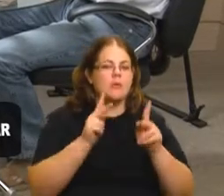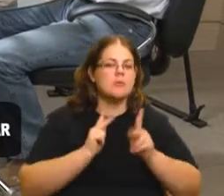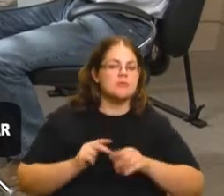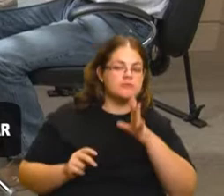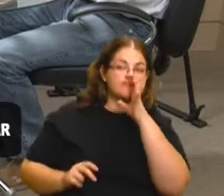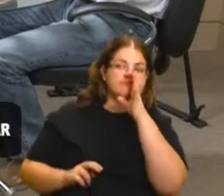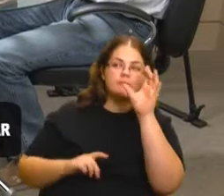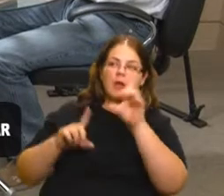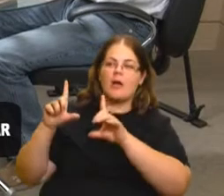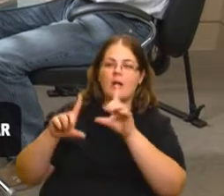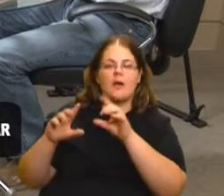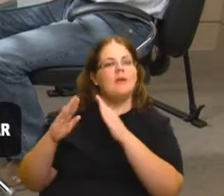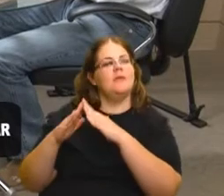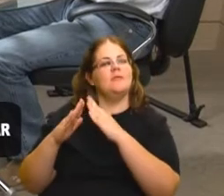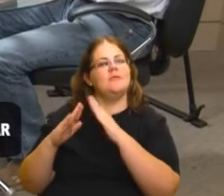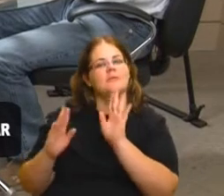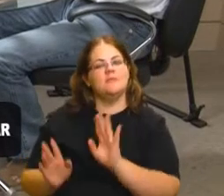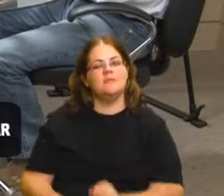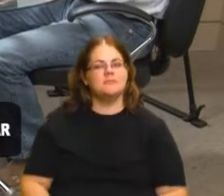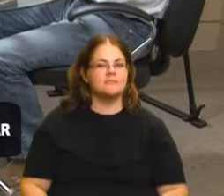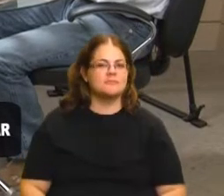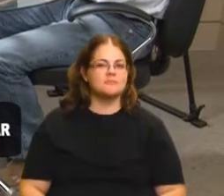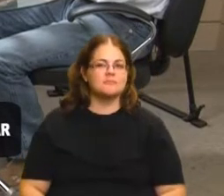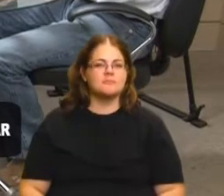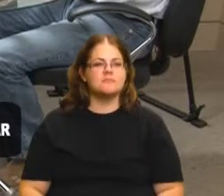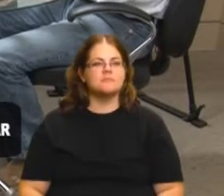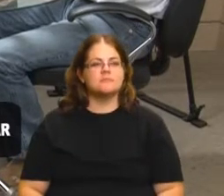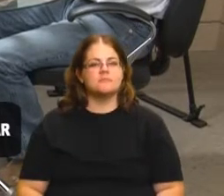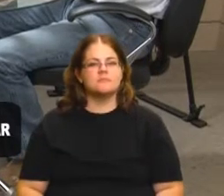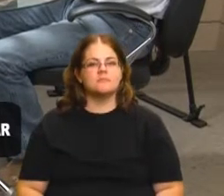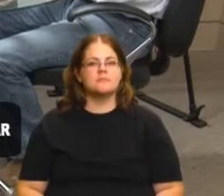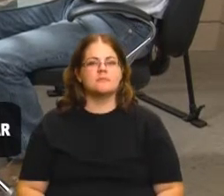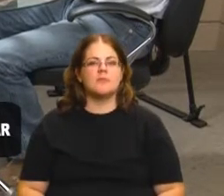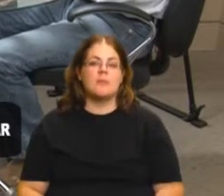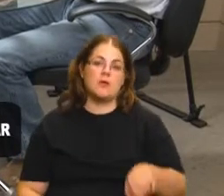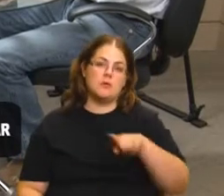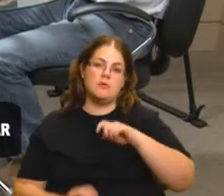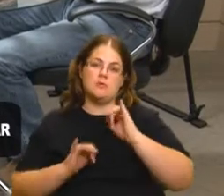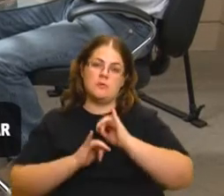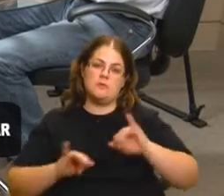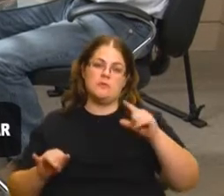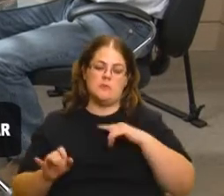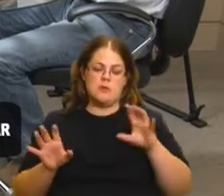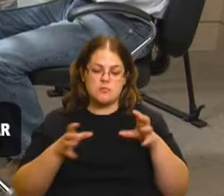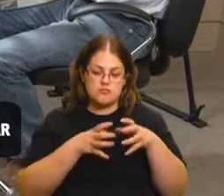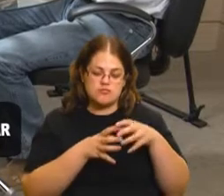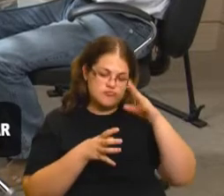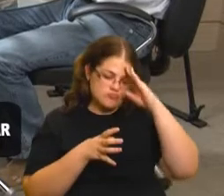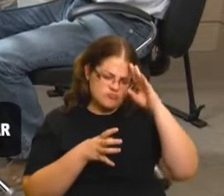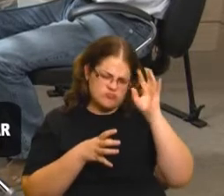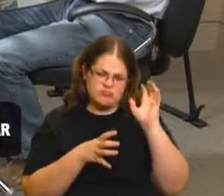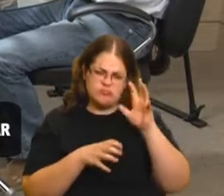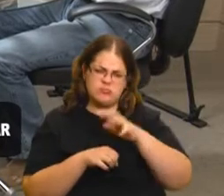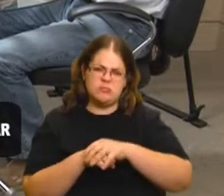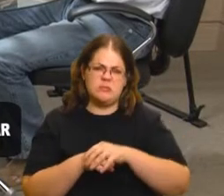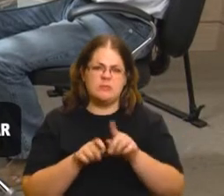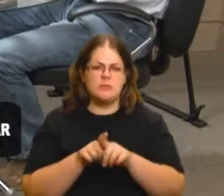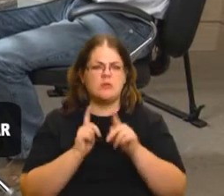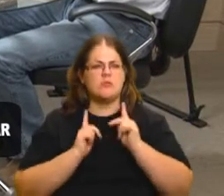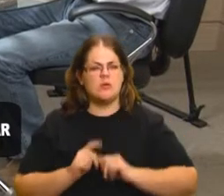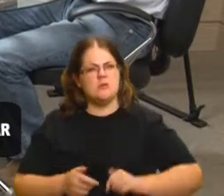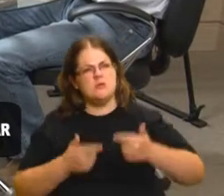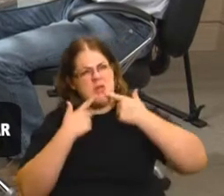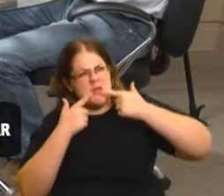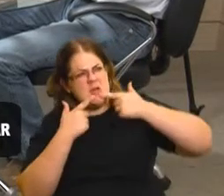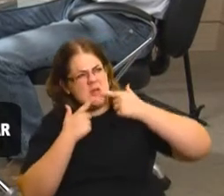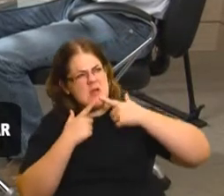para o pessoal que está em casa a respeito do tema, e principalmente quando a gente chegar a noticiar que, mesmo que tenha sido um grupo minoritário, mas alguém foi para a rua lá no grande